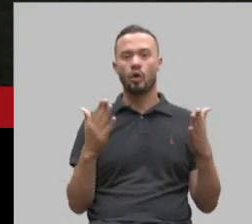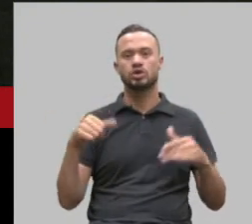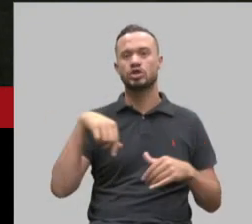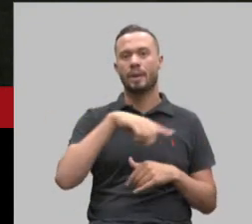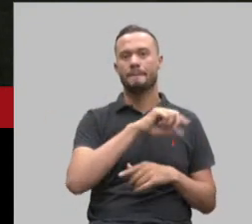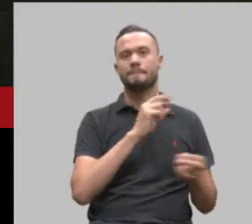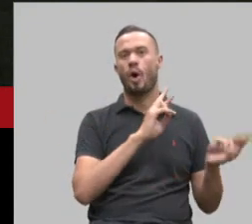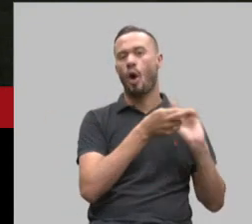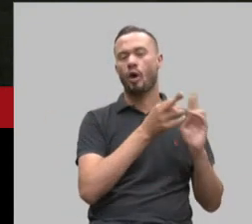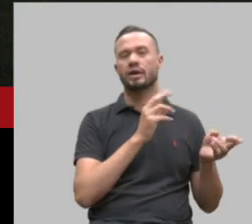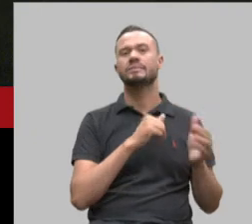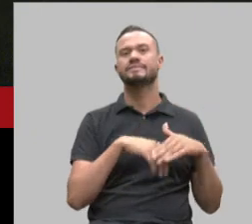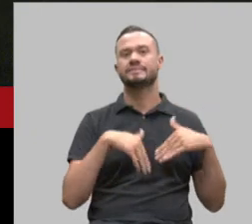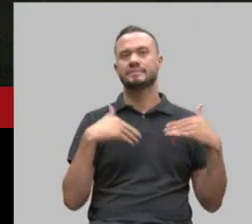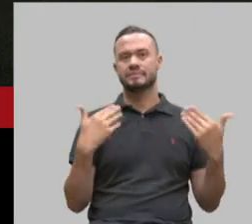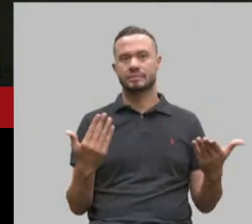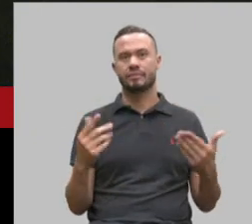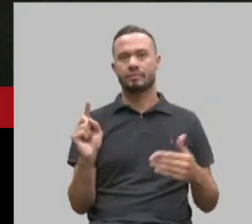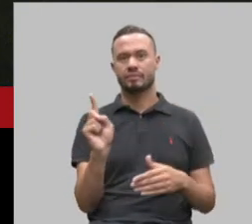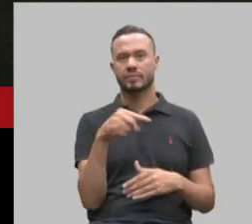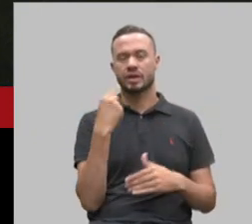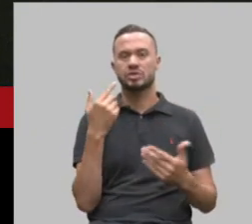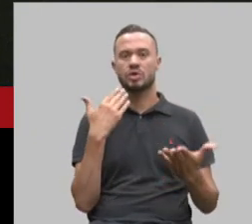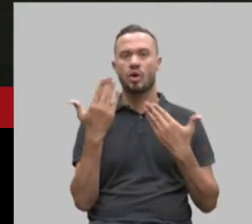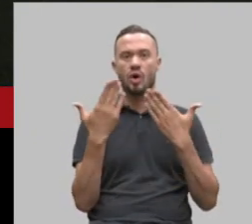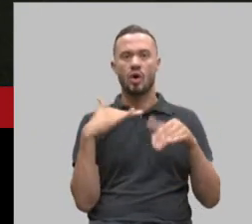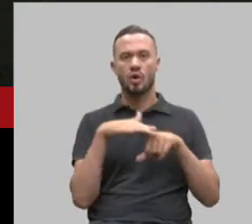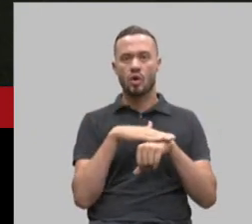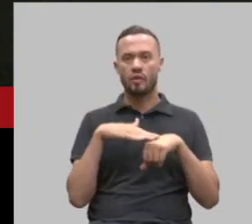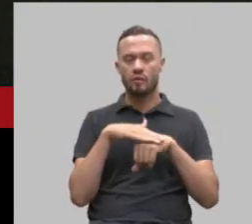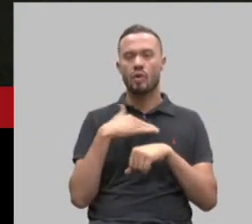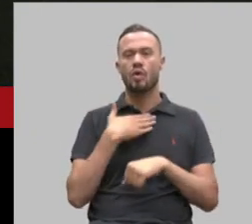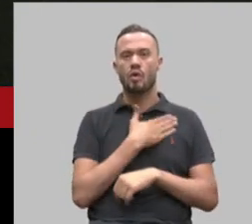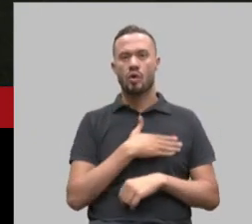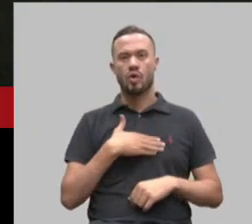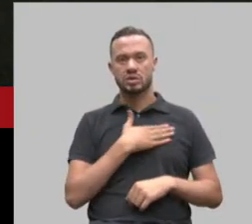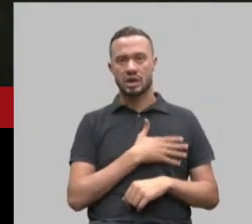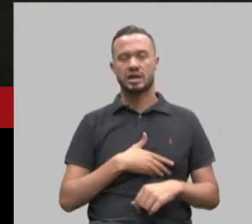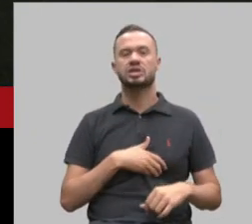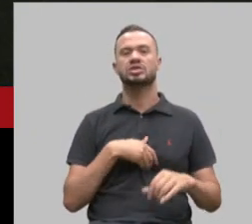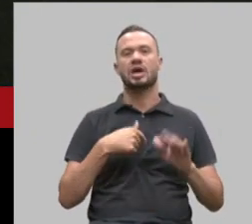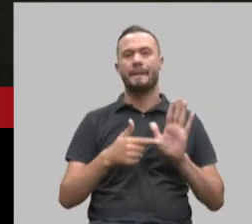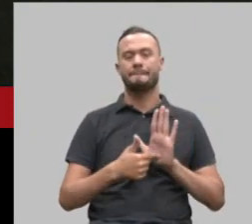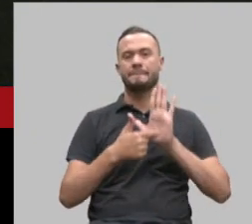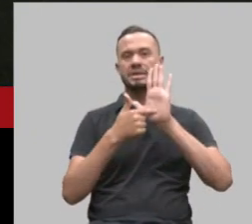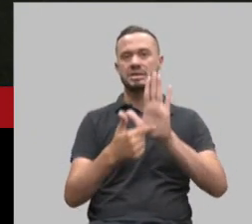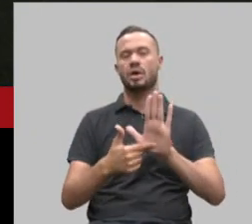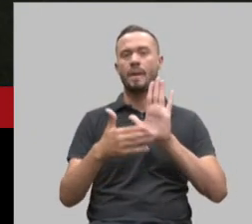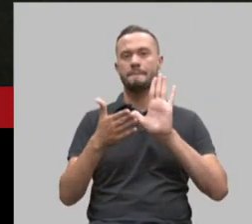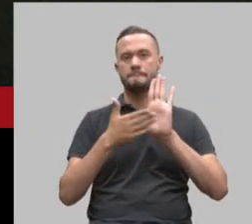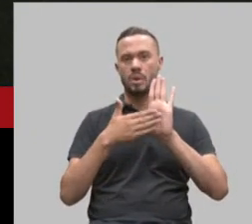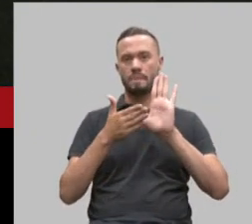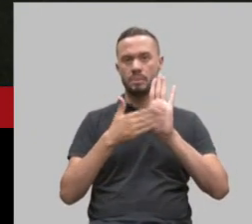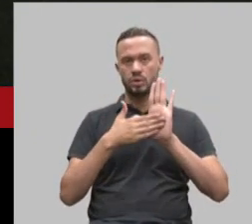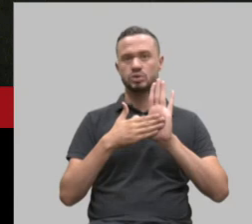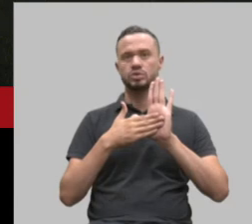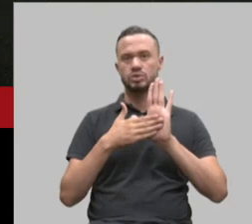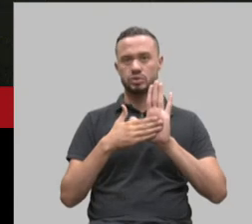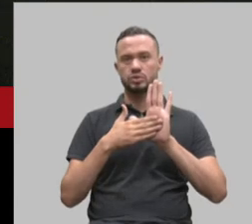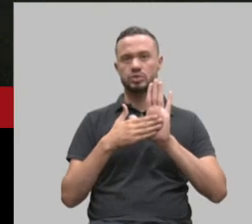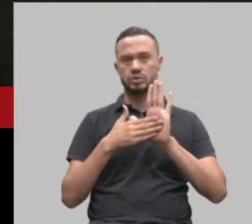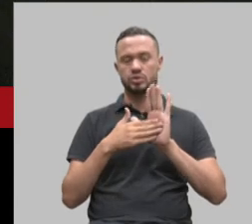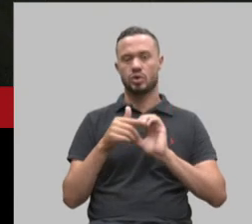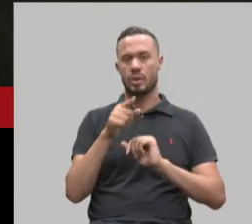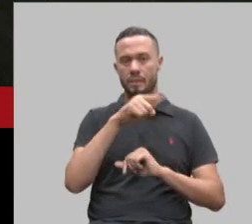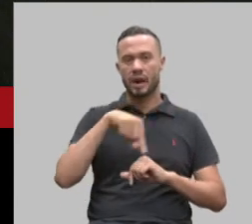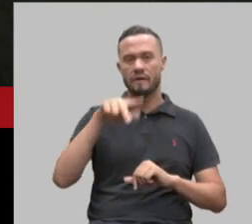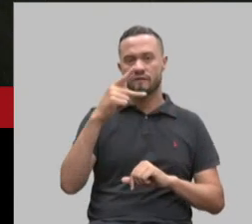então a gente conversou e nós gostaríamos de apresentar uma proposta de encaminhamento para vocês